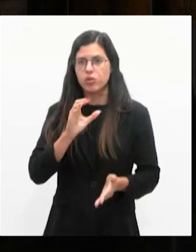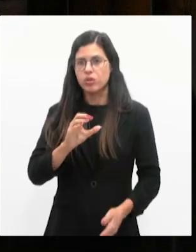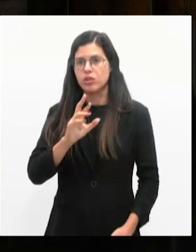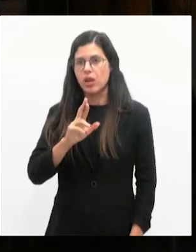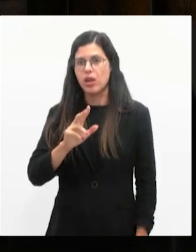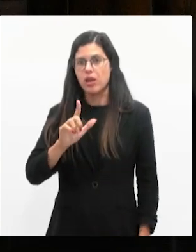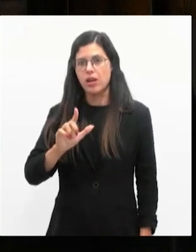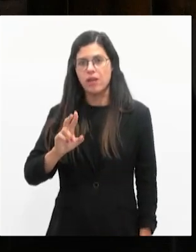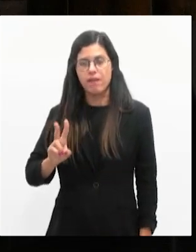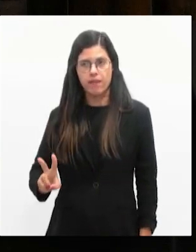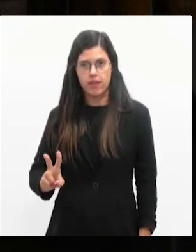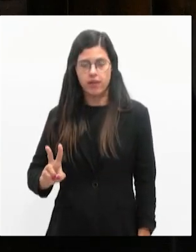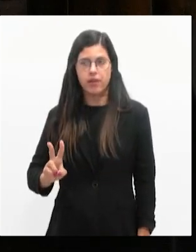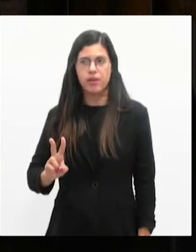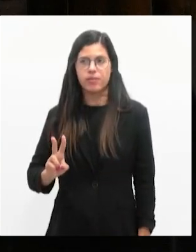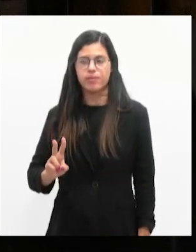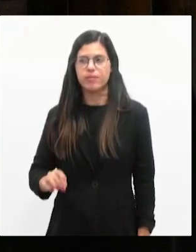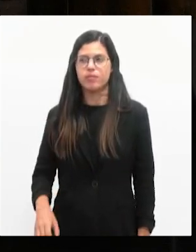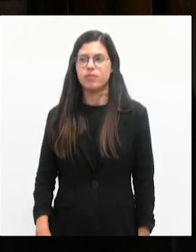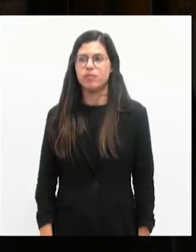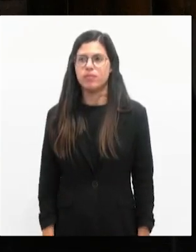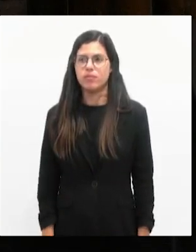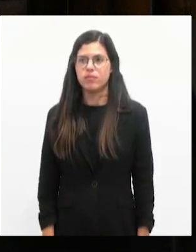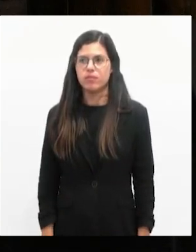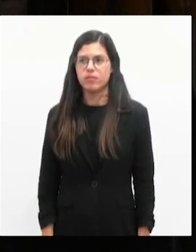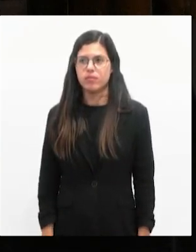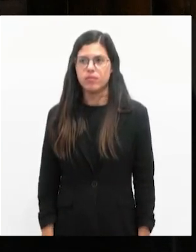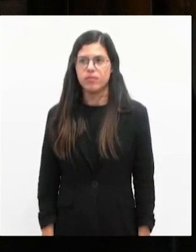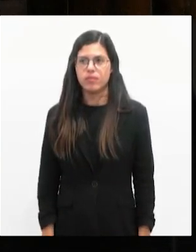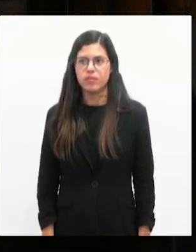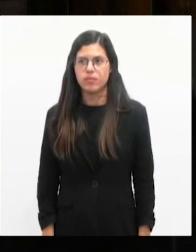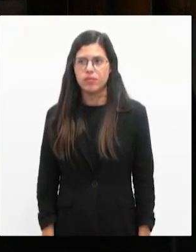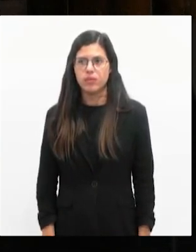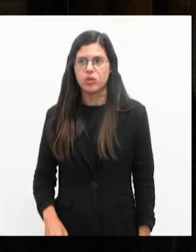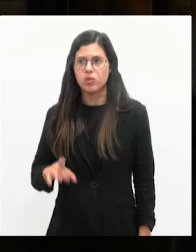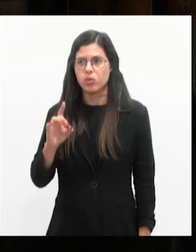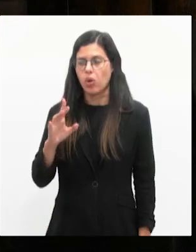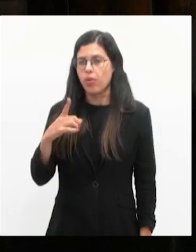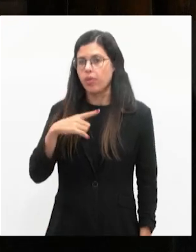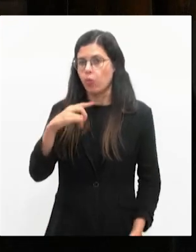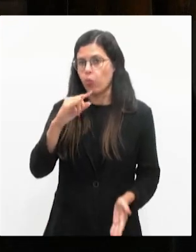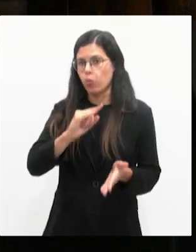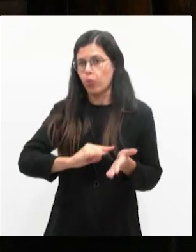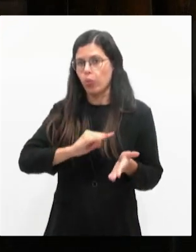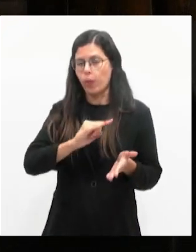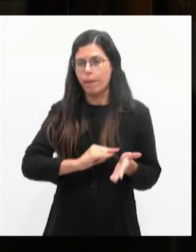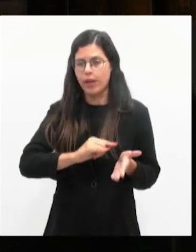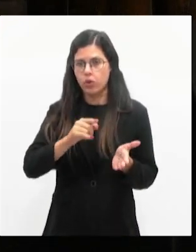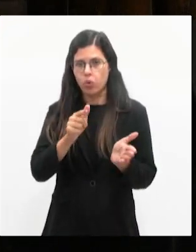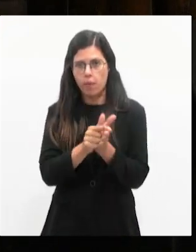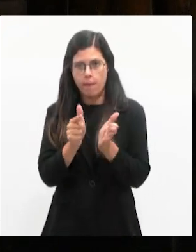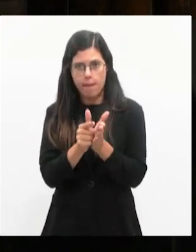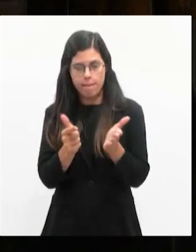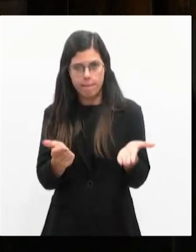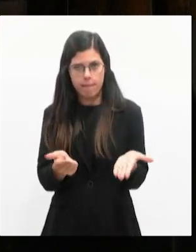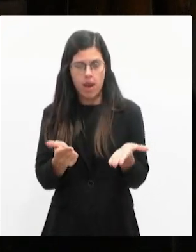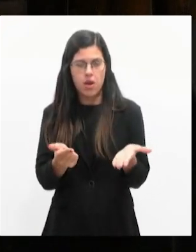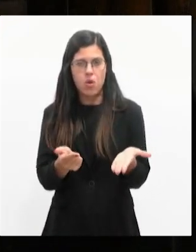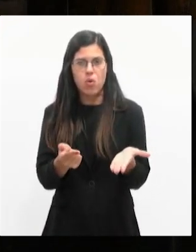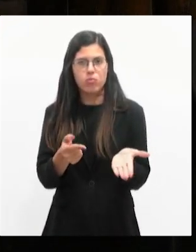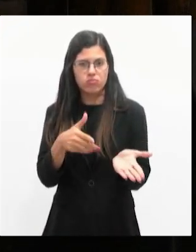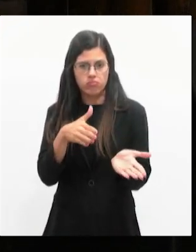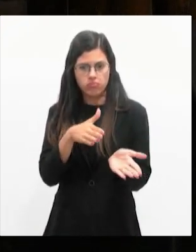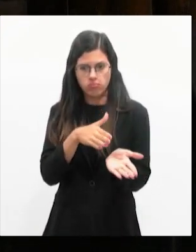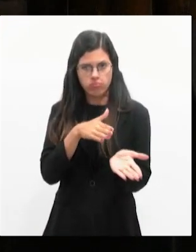CRLV, que é apenas você ter um documento, um papel que sai da máquina